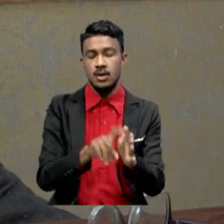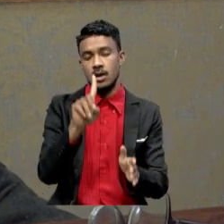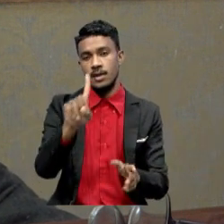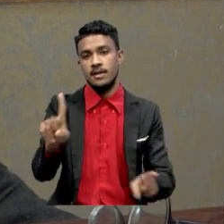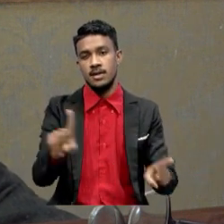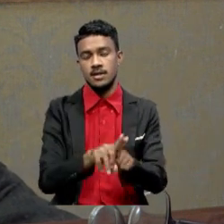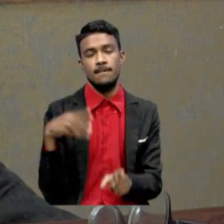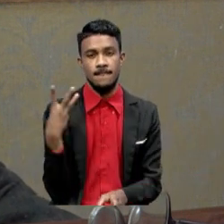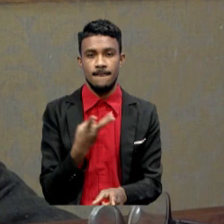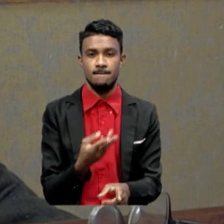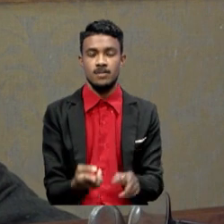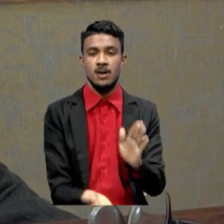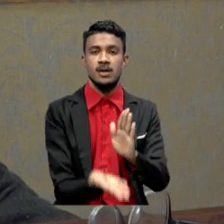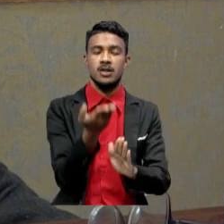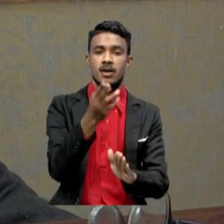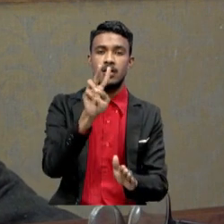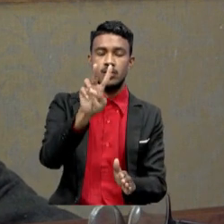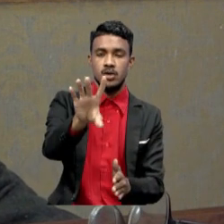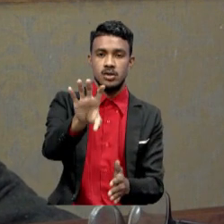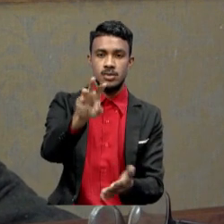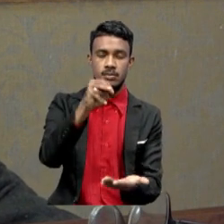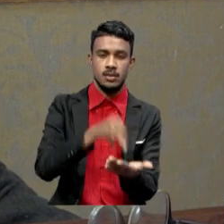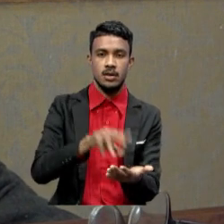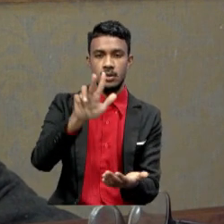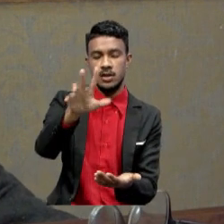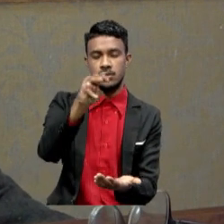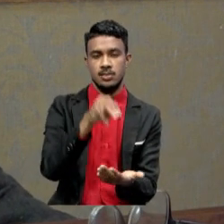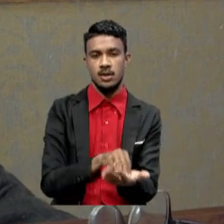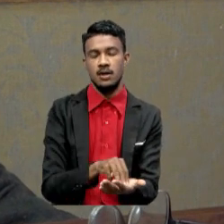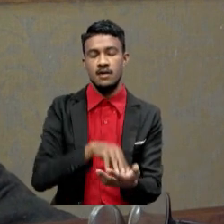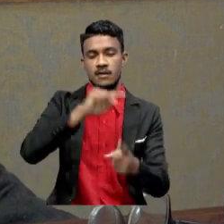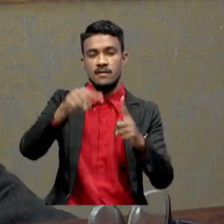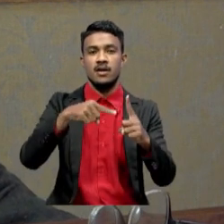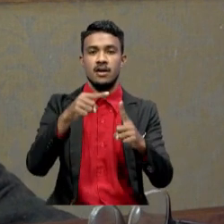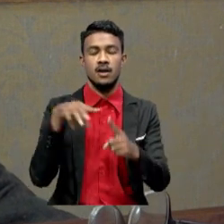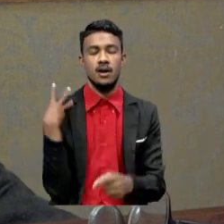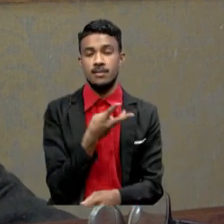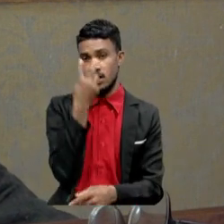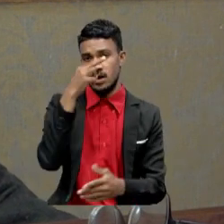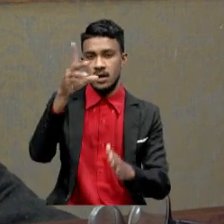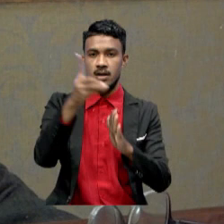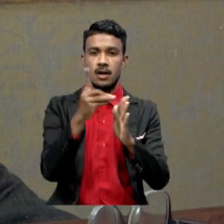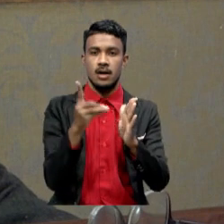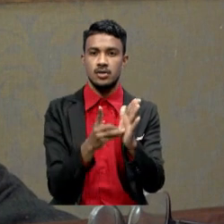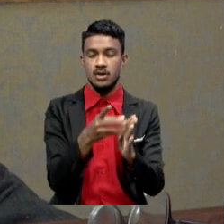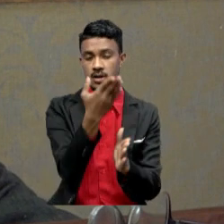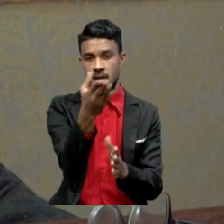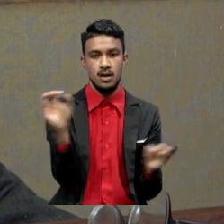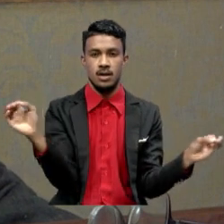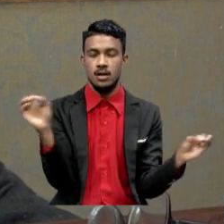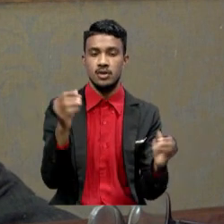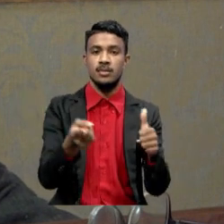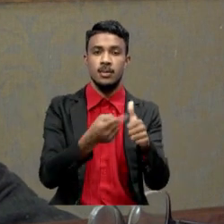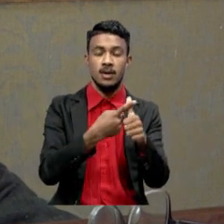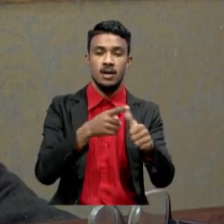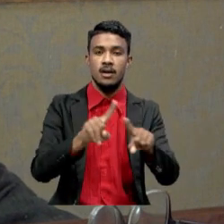minha saba 2.000, 3.000 né não sei quando a minha realidade os catar nia lá lá foi primeira vez mas